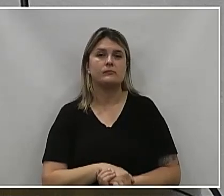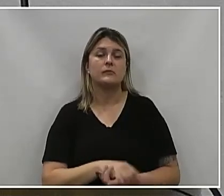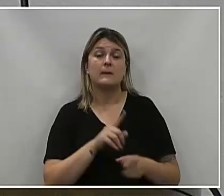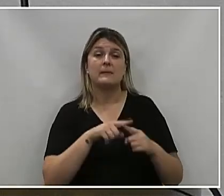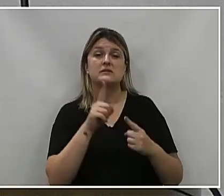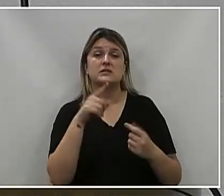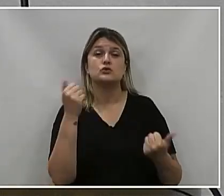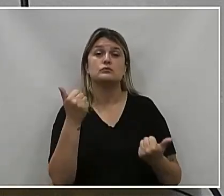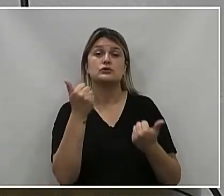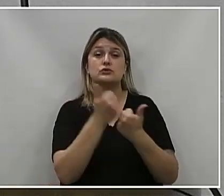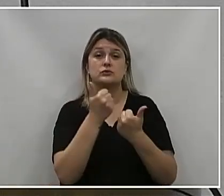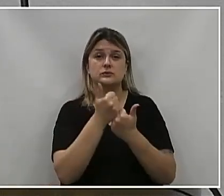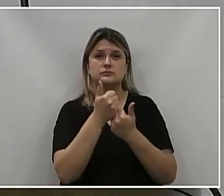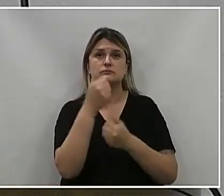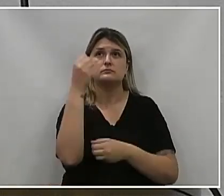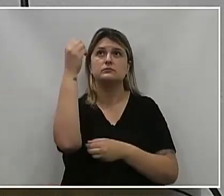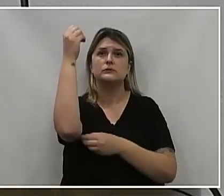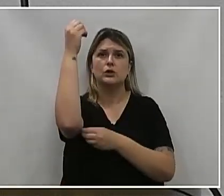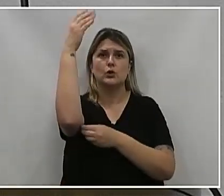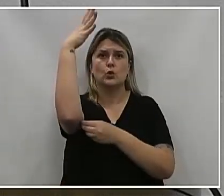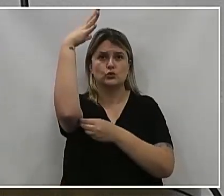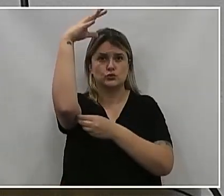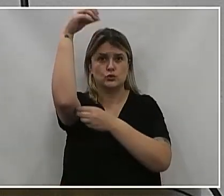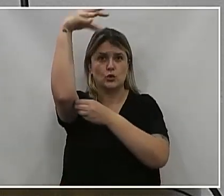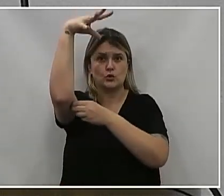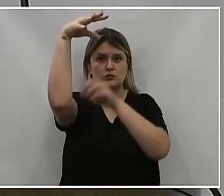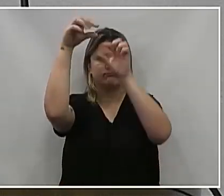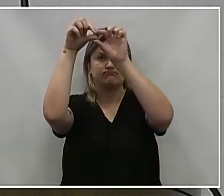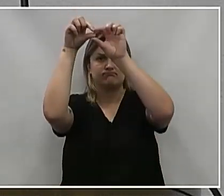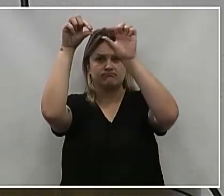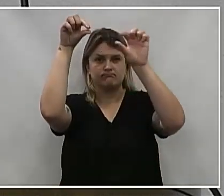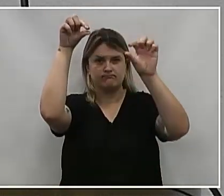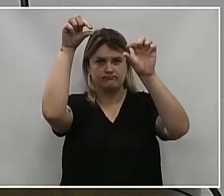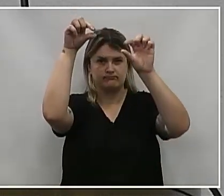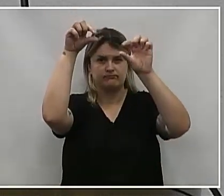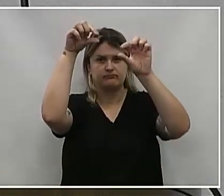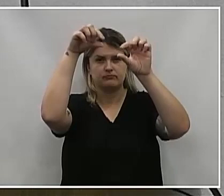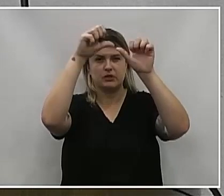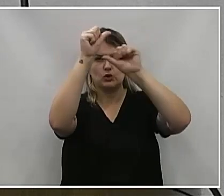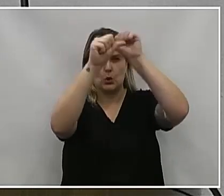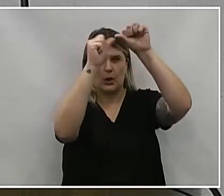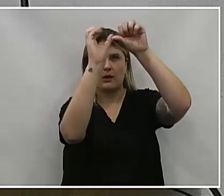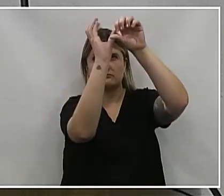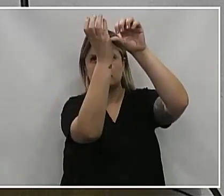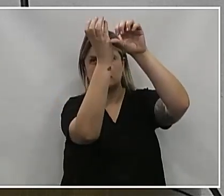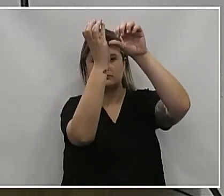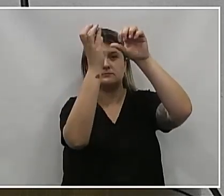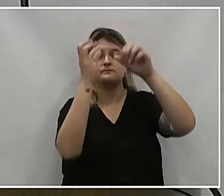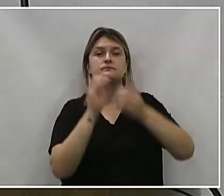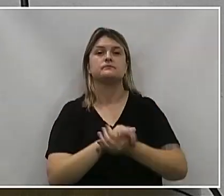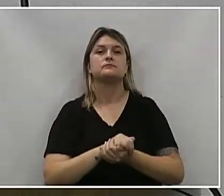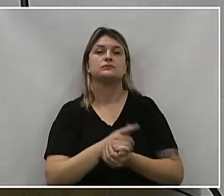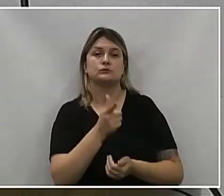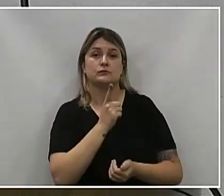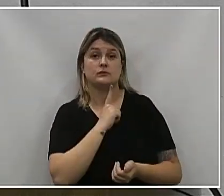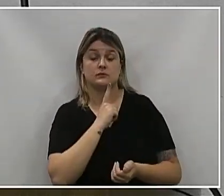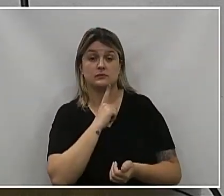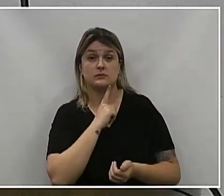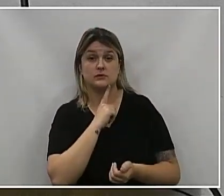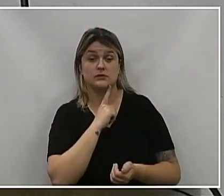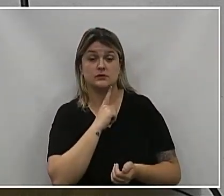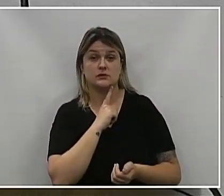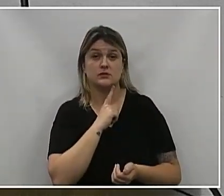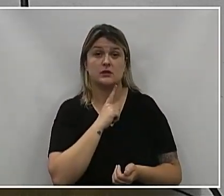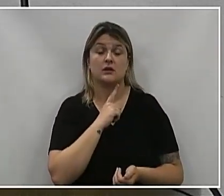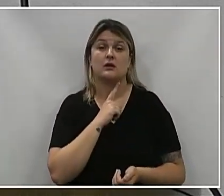a substituição de braços, né? Dentro do nosso contrato anterior da PPP, era previsto que a